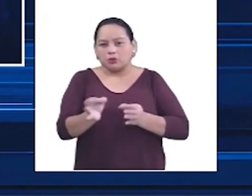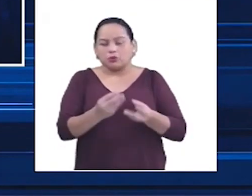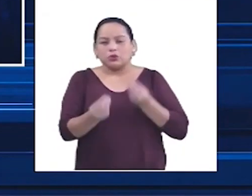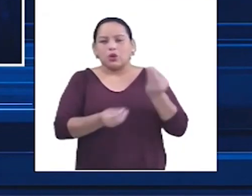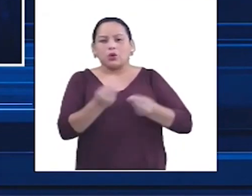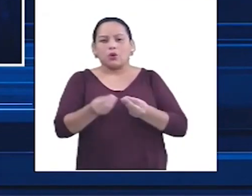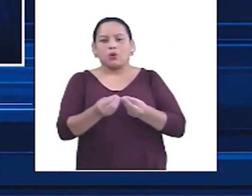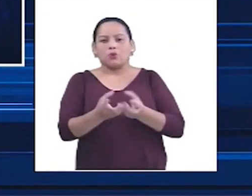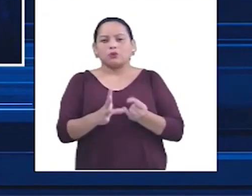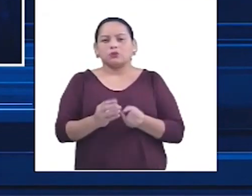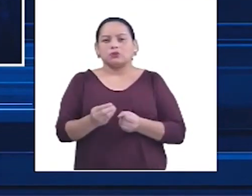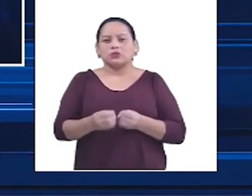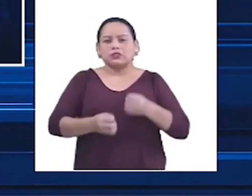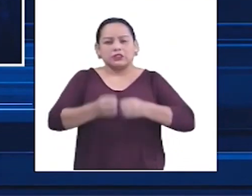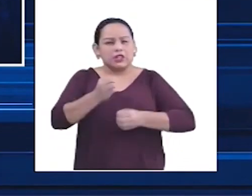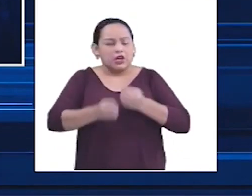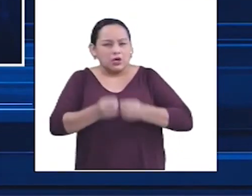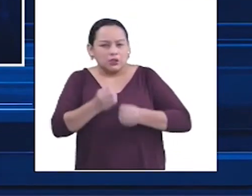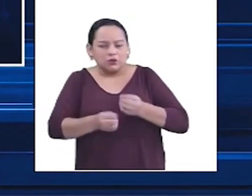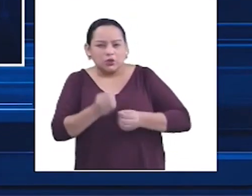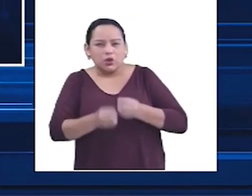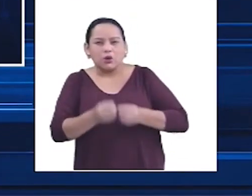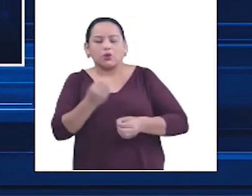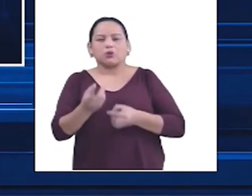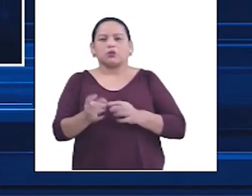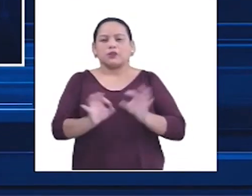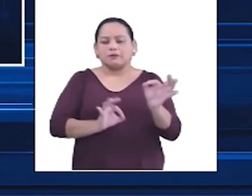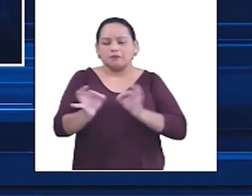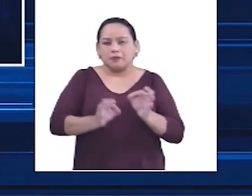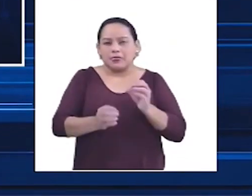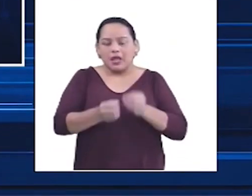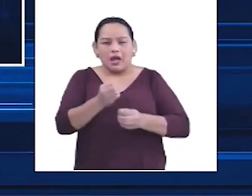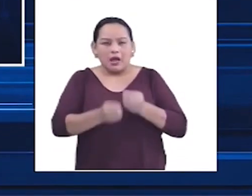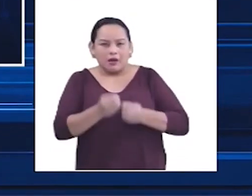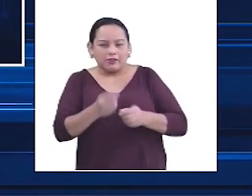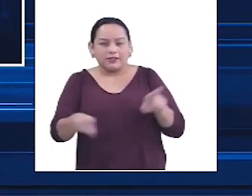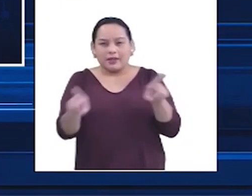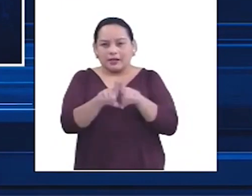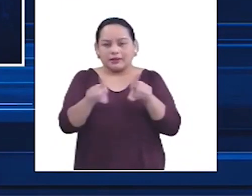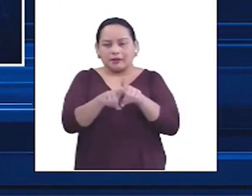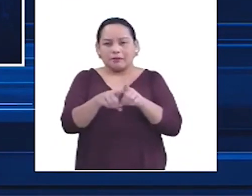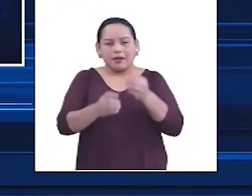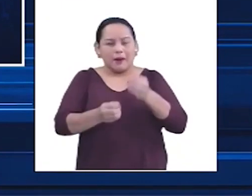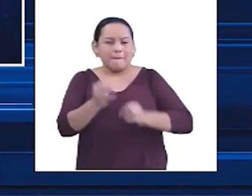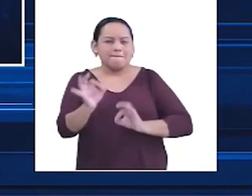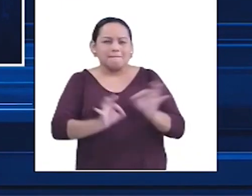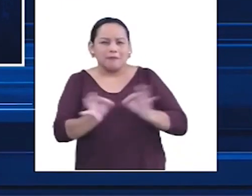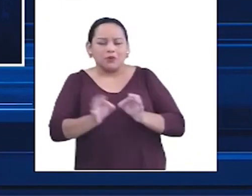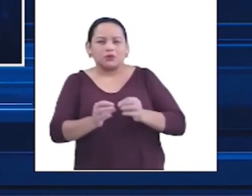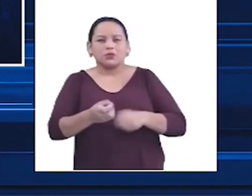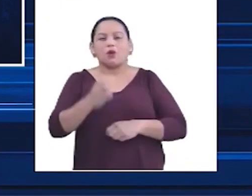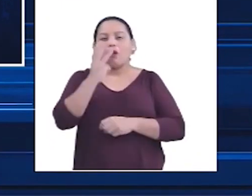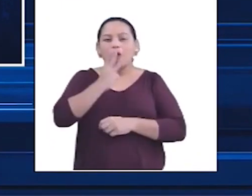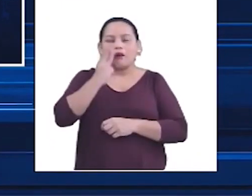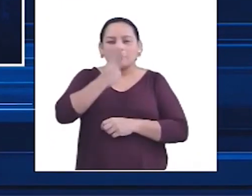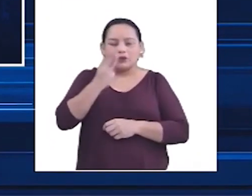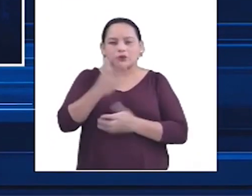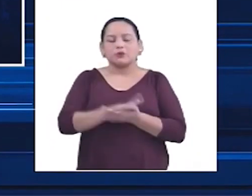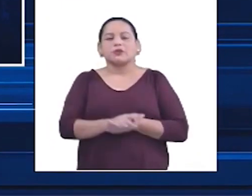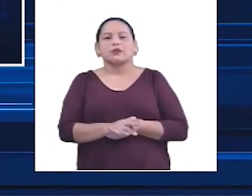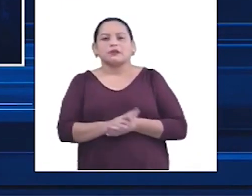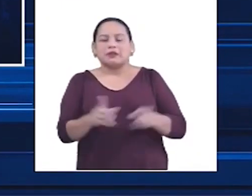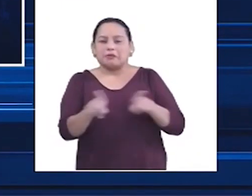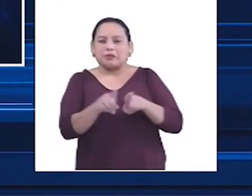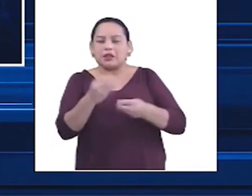and demerara sugar, né? Que é a produção de arroz e também a produção de açúcar, tá? Açúcar demerara, que é